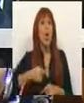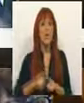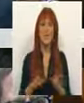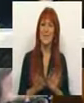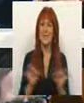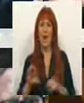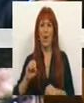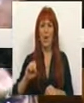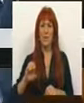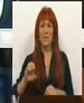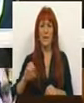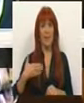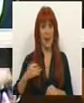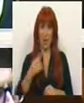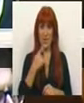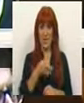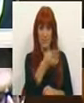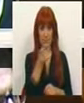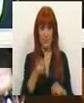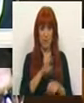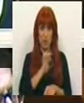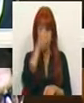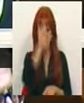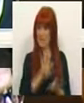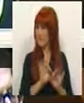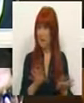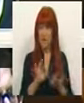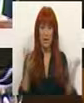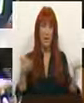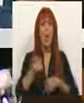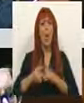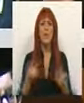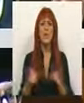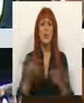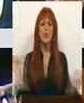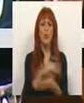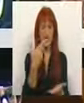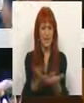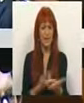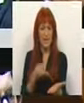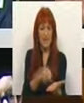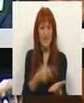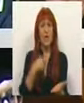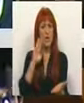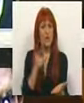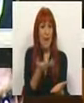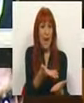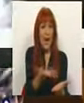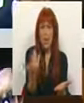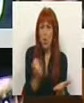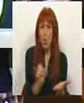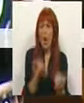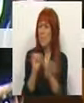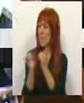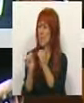boa maneira da OCDE, como aqui dizia o Sr. Primeiro-Ministro, é aquilo que vem nos jornais. É isso que nós sabemos. Não há